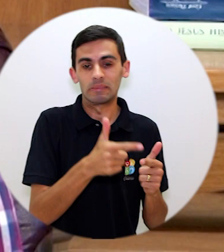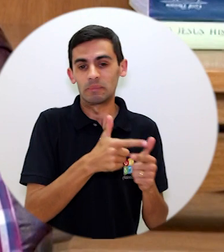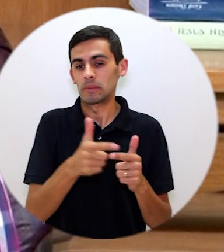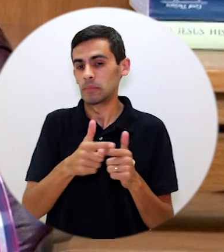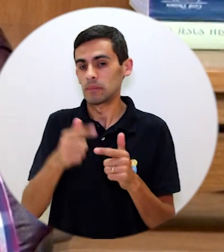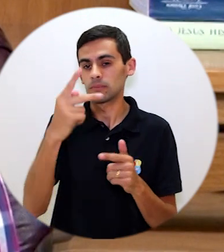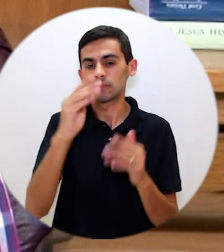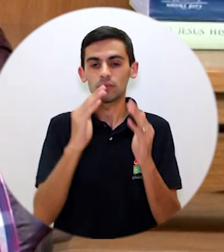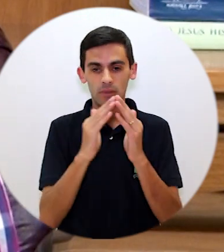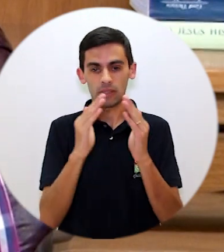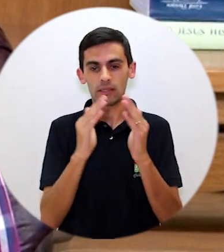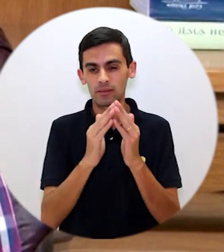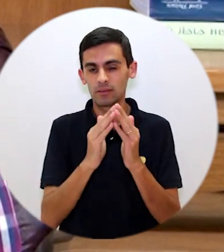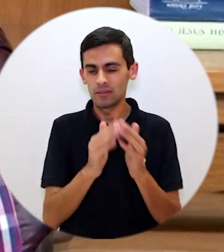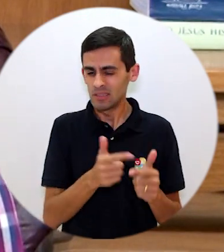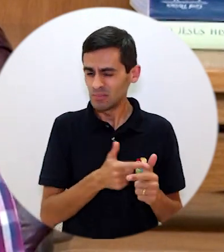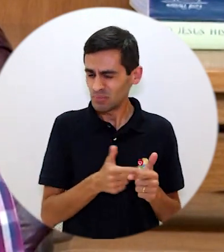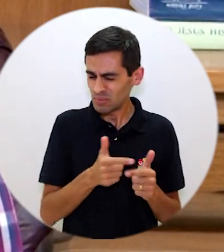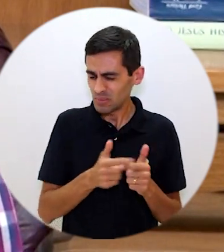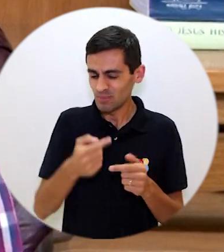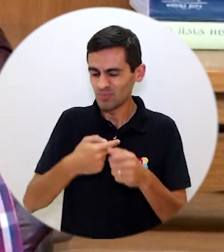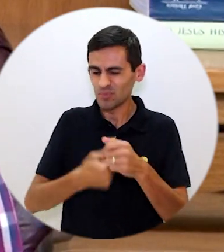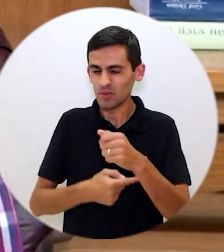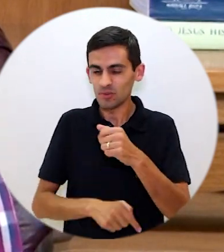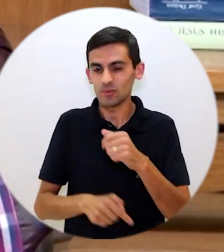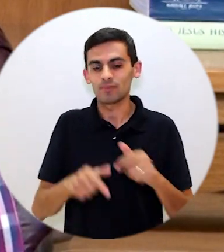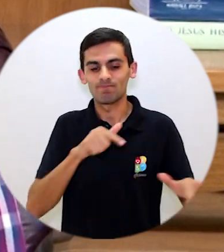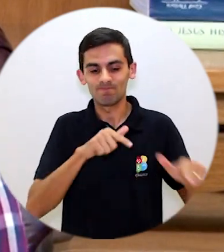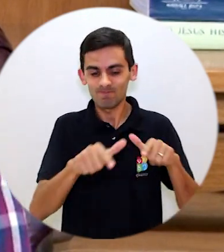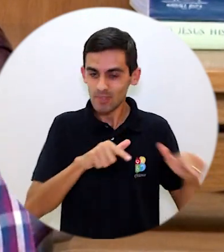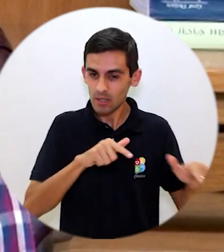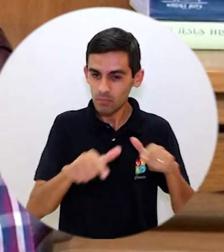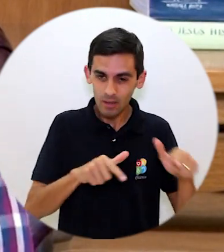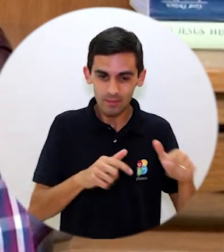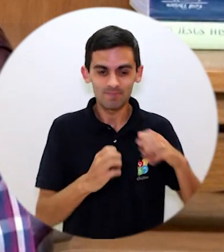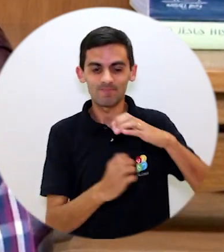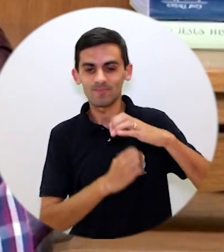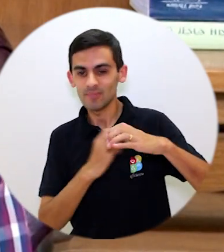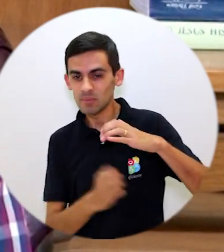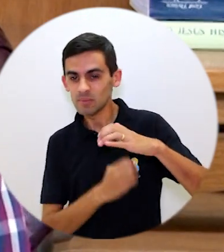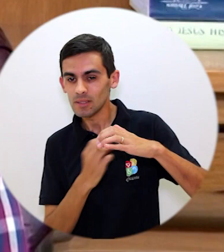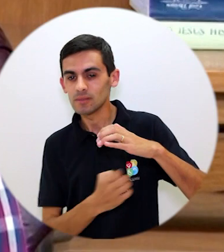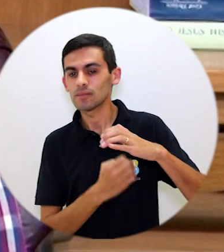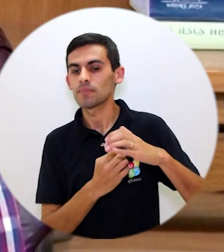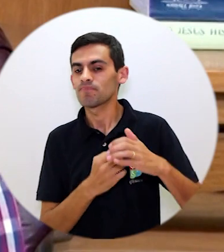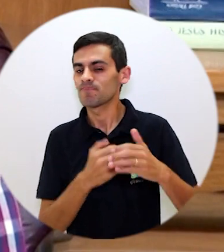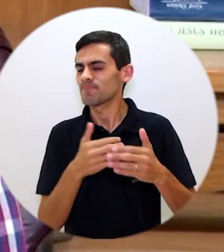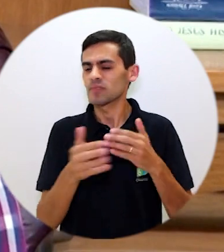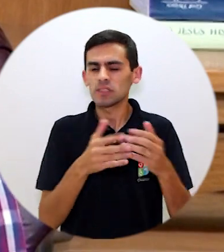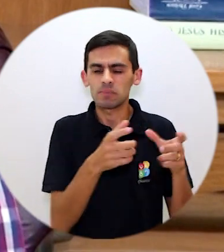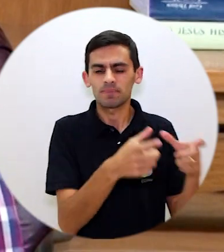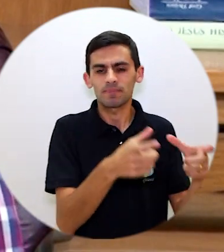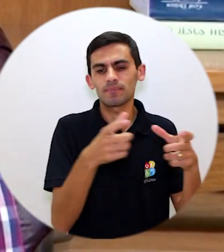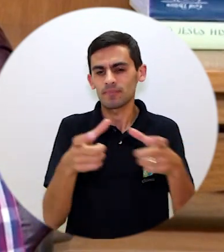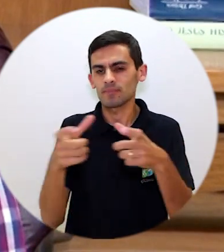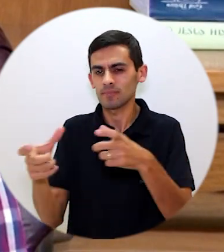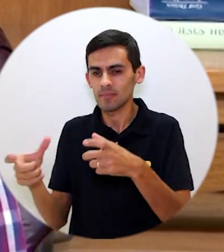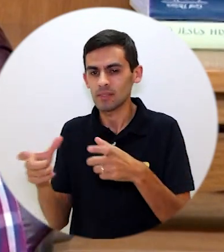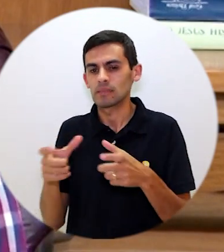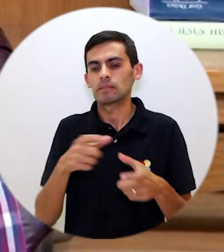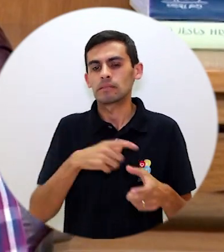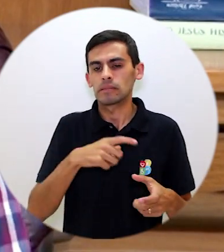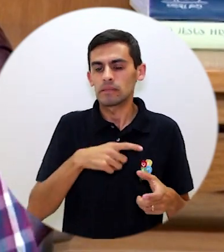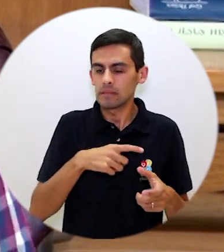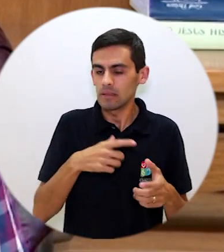tempestade terrível na sua casa uma tempestade terrível no seu trabalho na sua empresa em algum